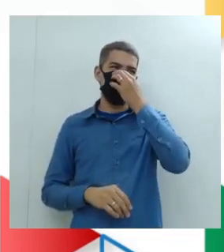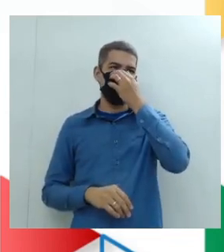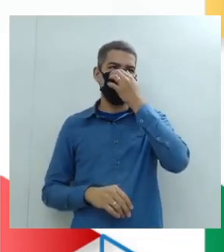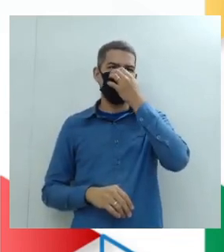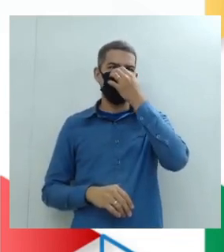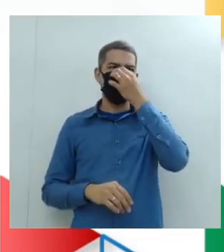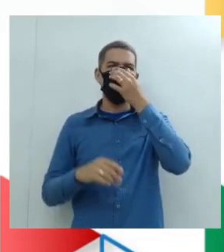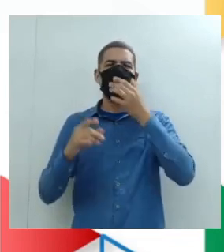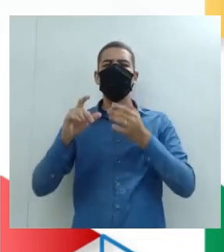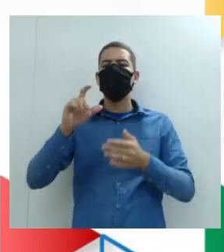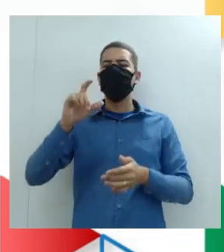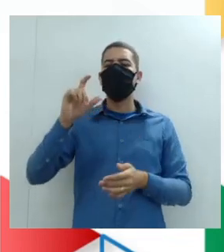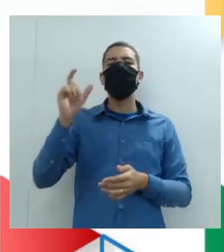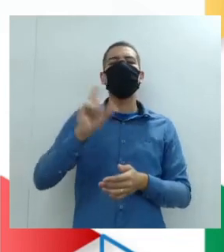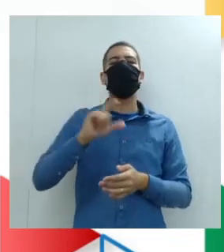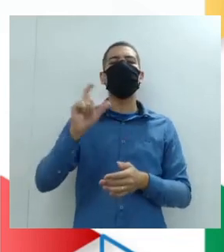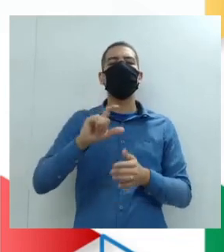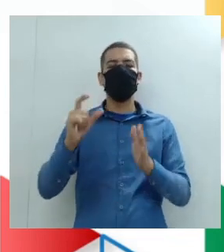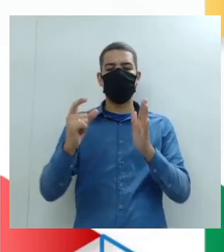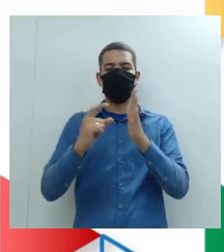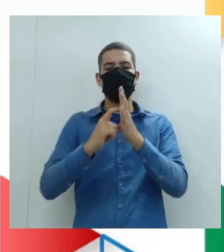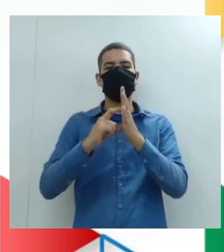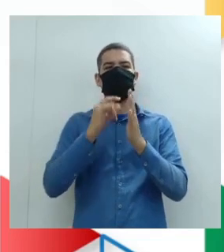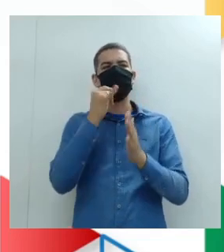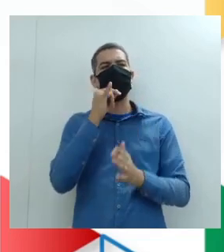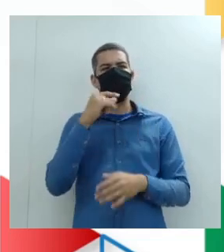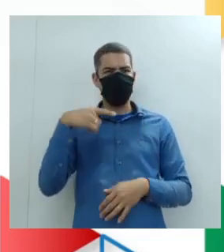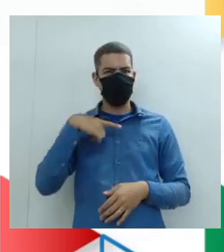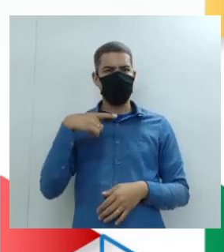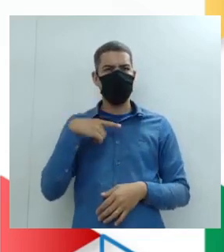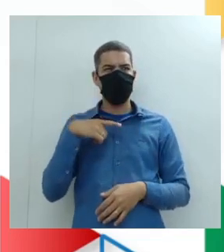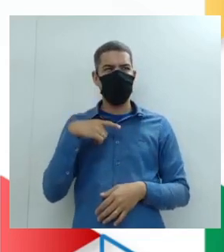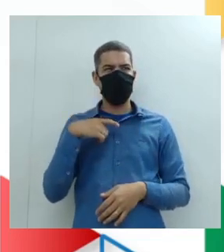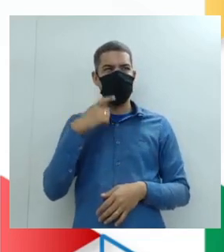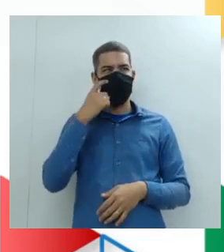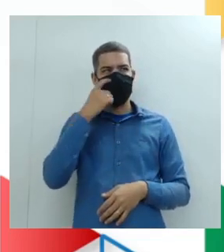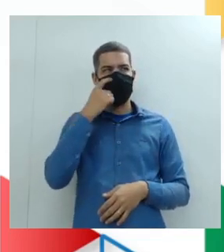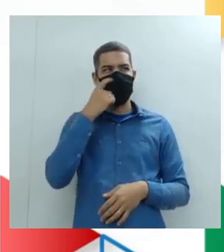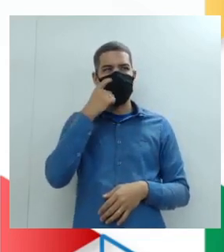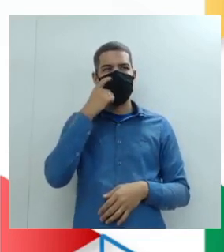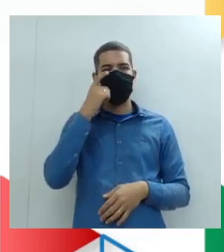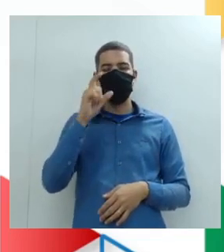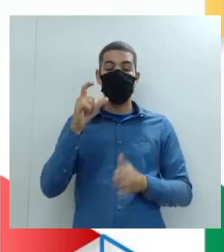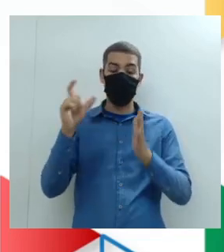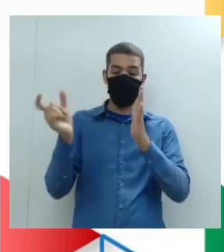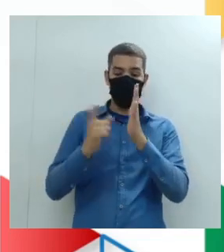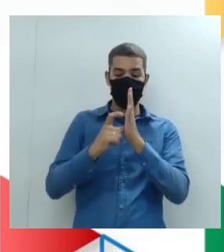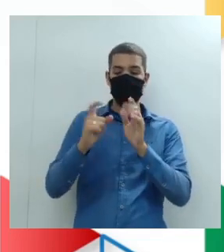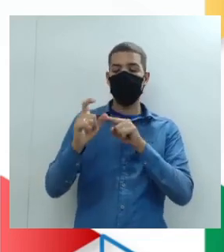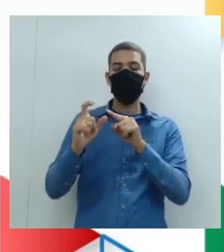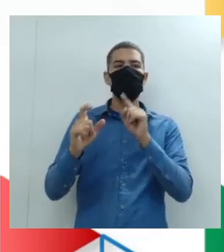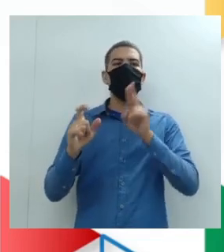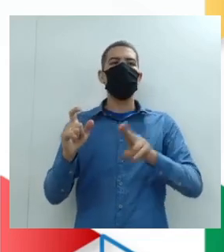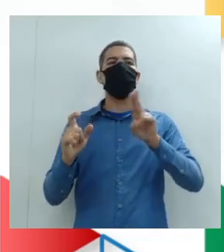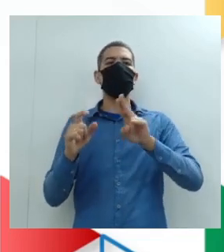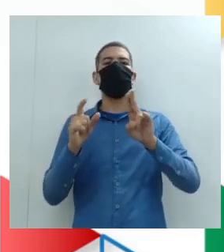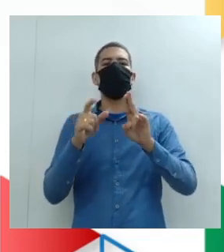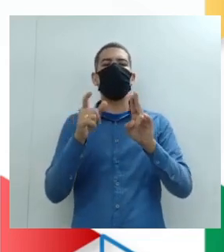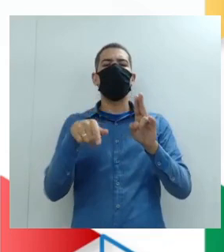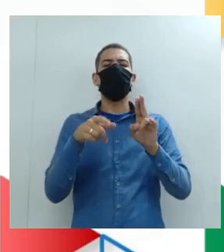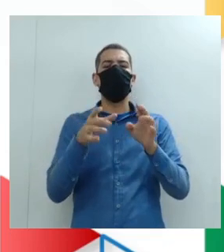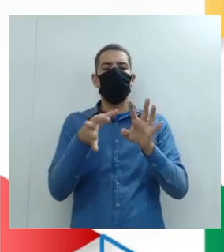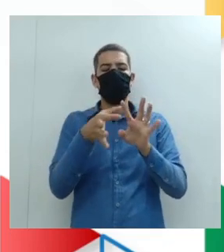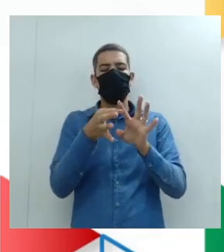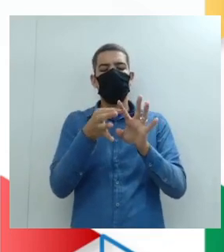pilha também? Sim. Agora, para medir a pilha, eu vou ter que usar um aparelho chamado multímetro, porque fica mais fácil, ok?